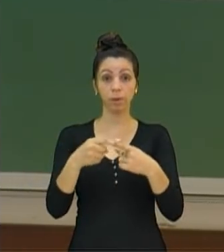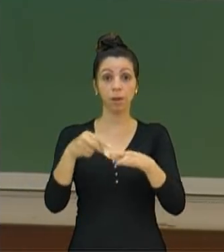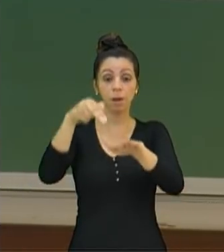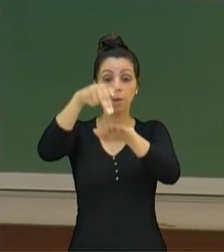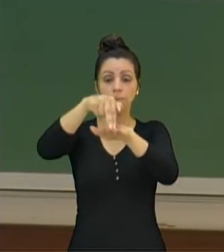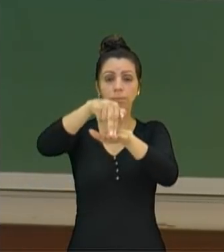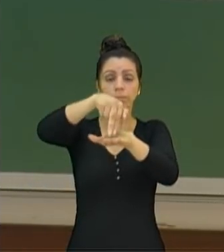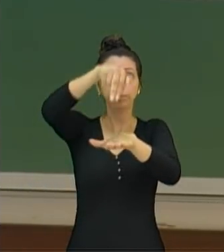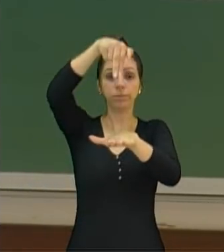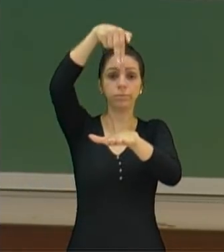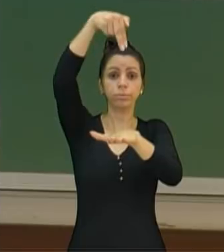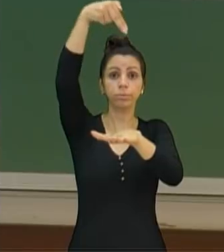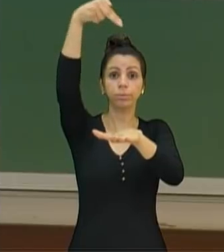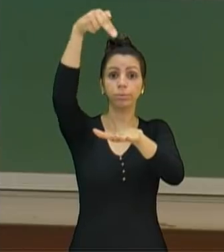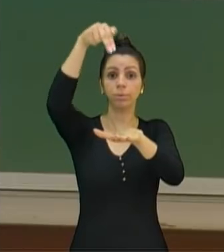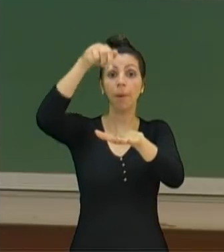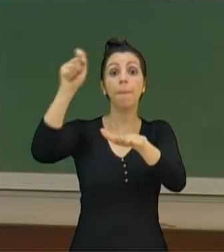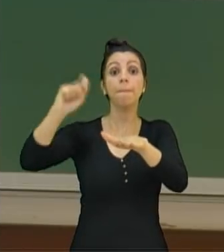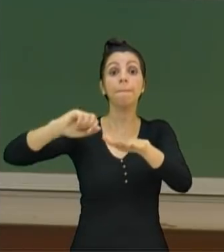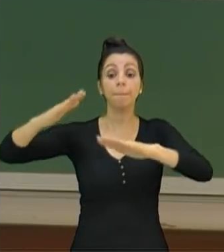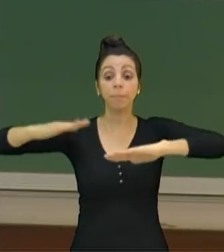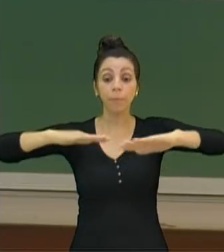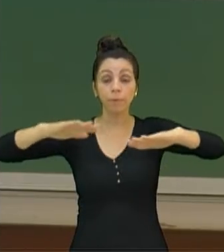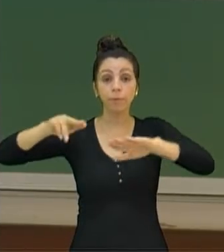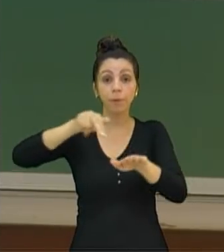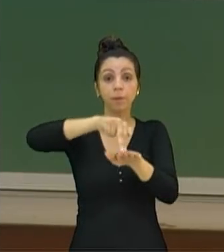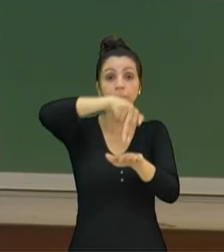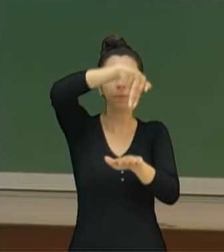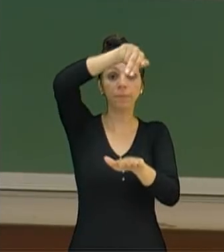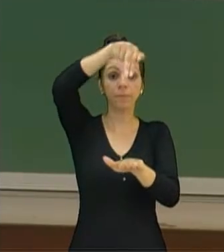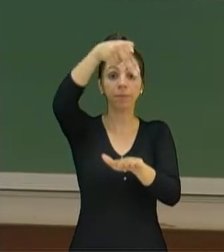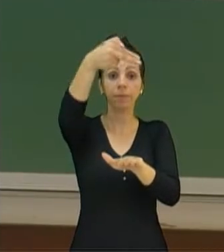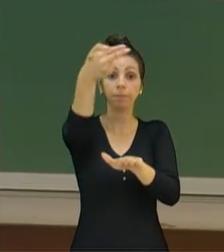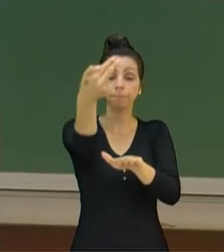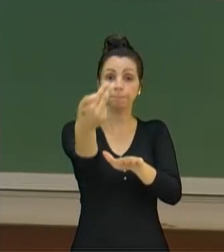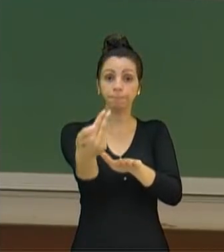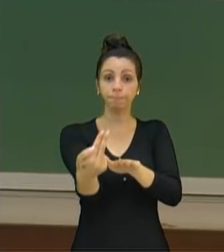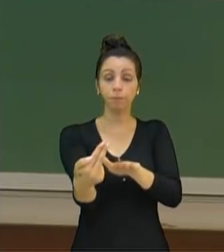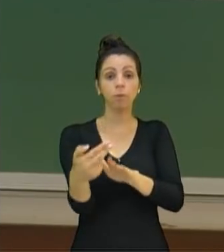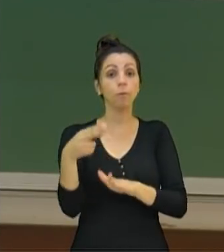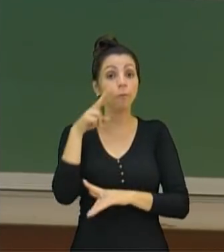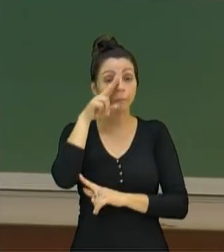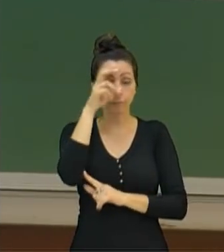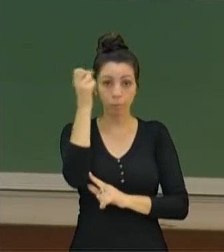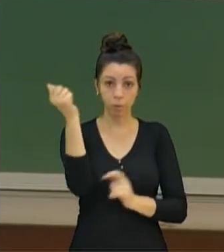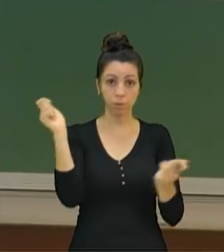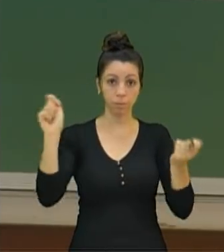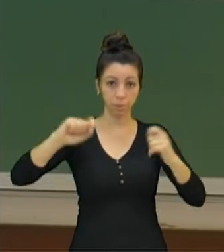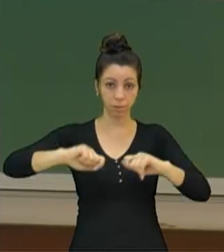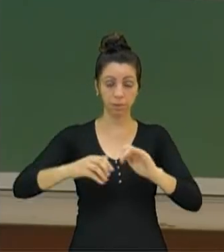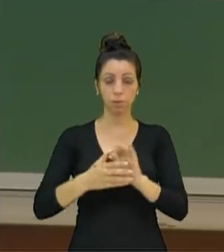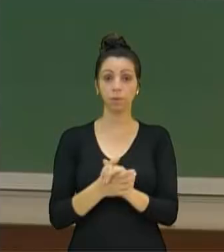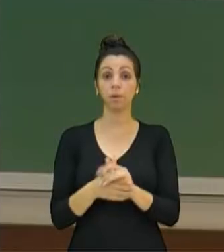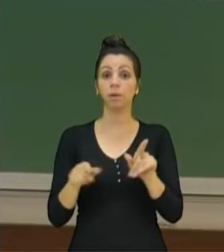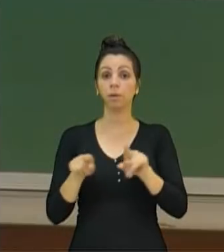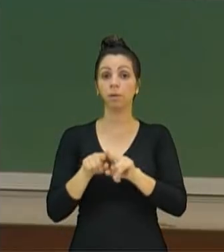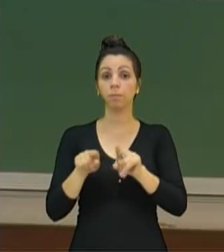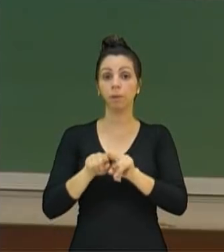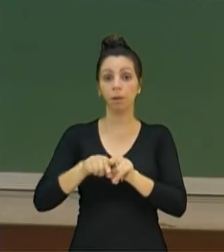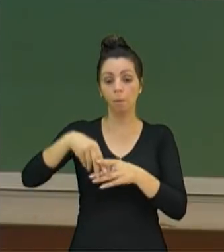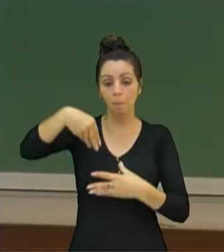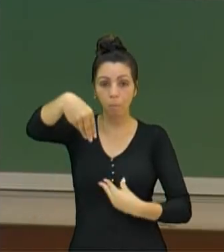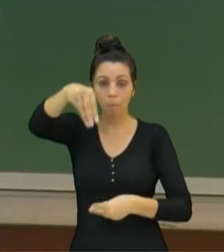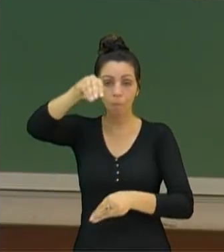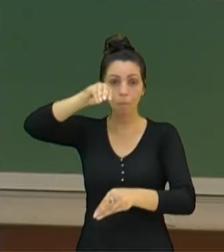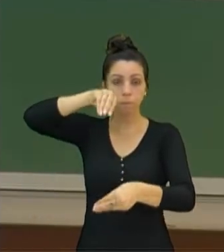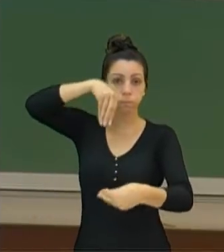vai precisar fazer movimentos que exigem muita força. Depois, flexibilidade.